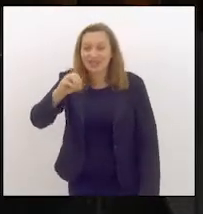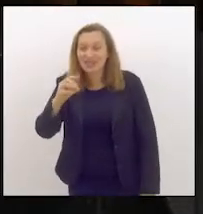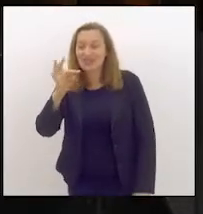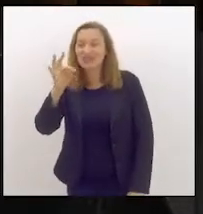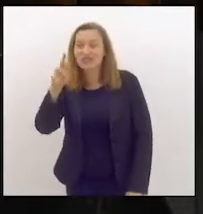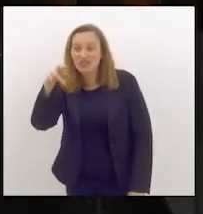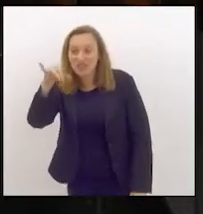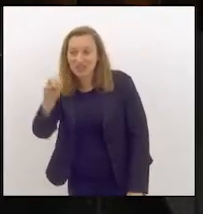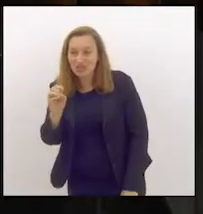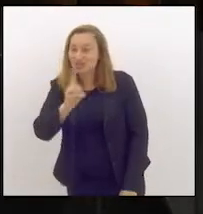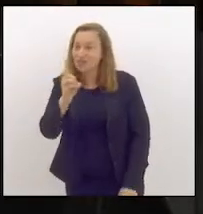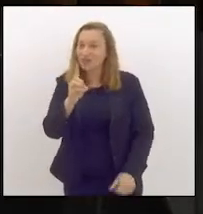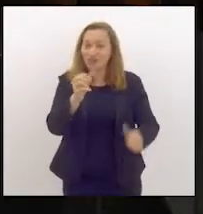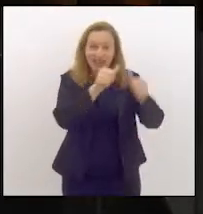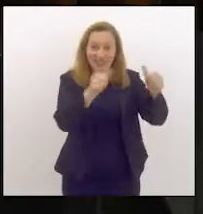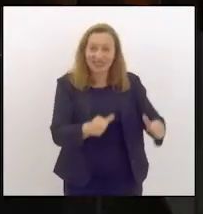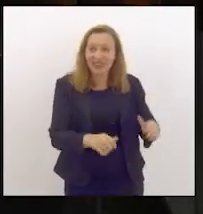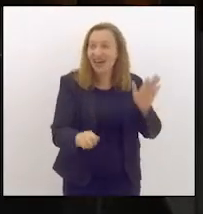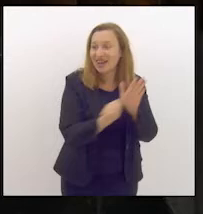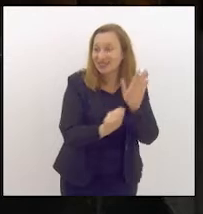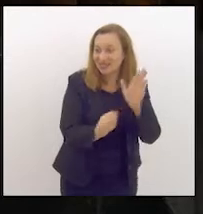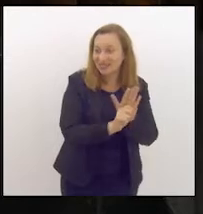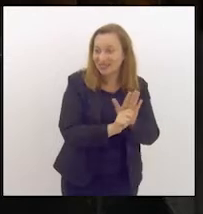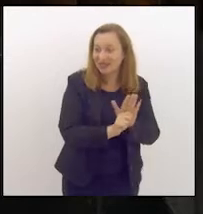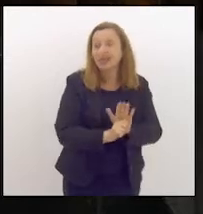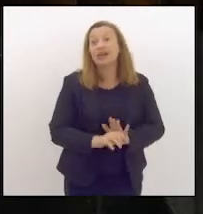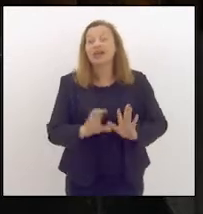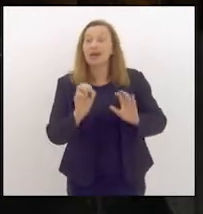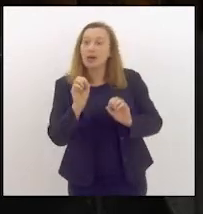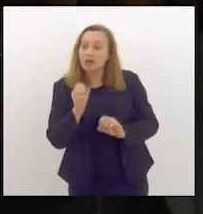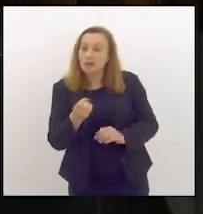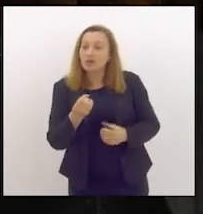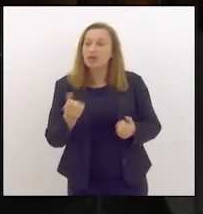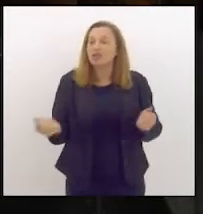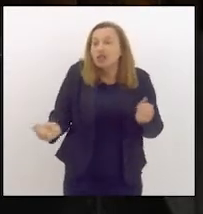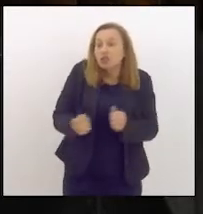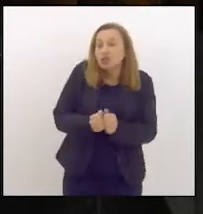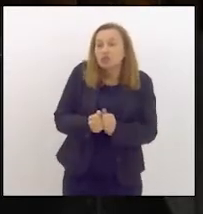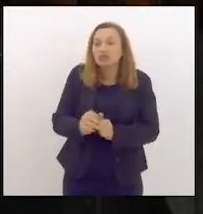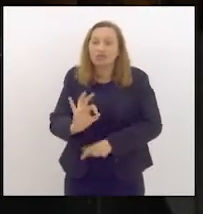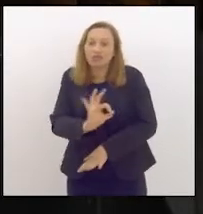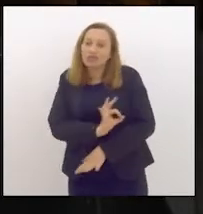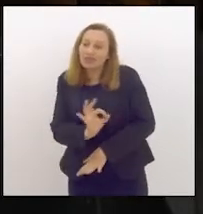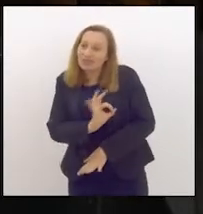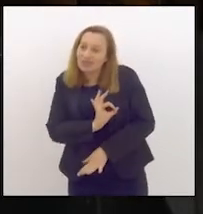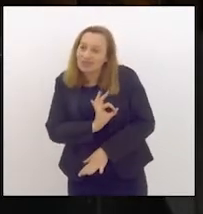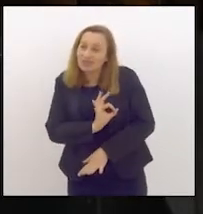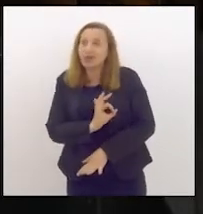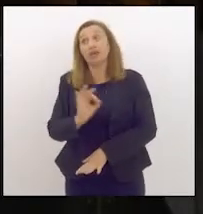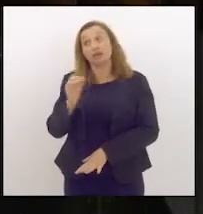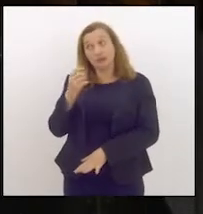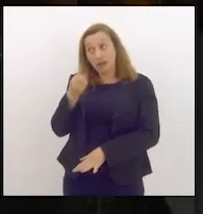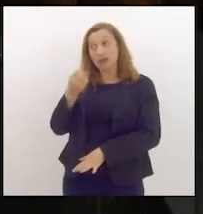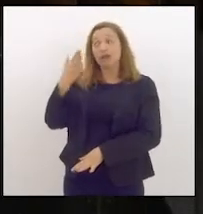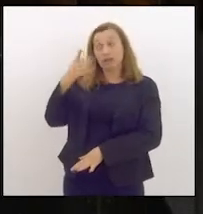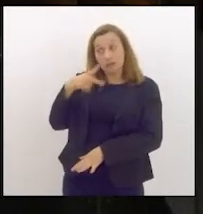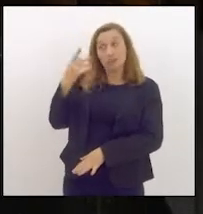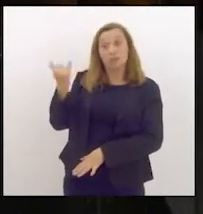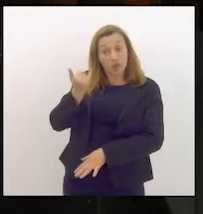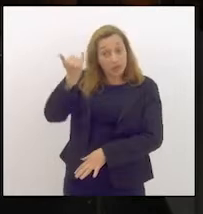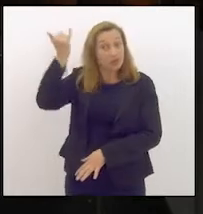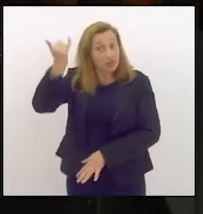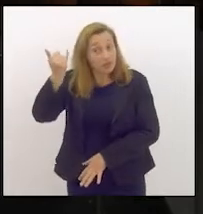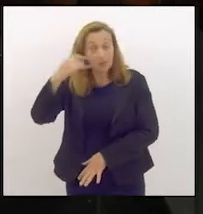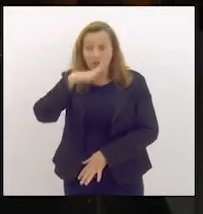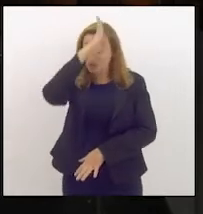mais adorar as drogas daqui a pouco ele vai estar ao lado da polícia ver se é um fenômeno que bolsonaro